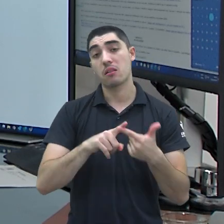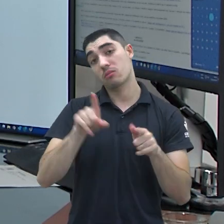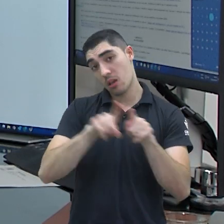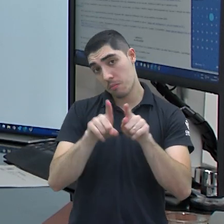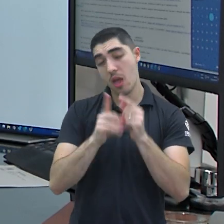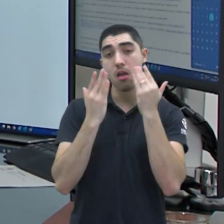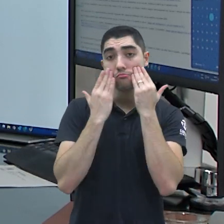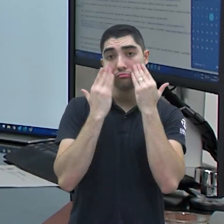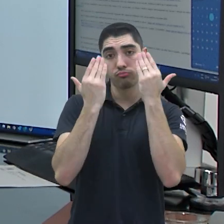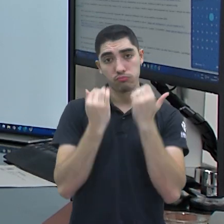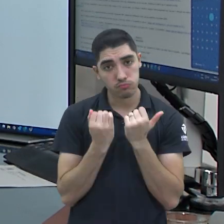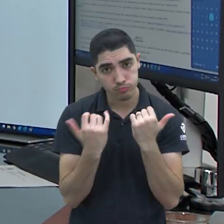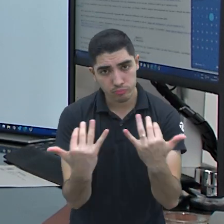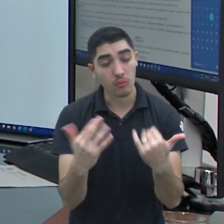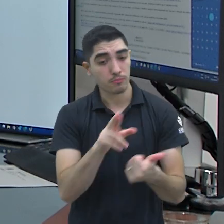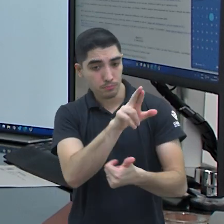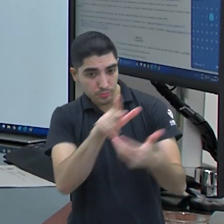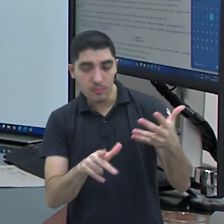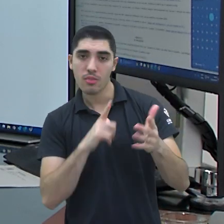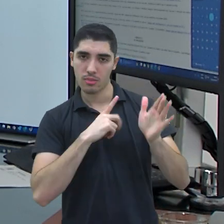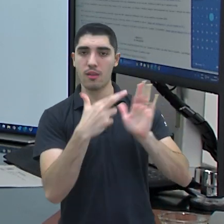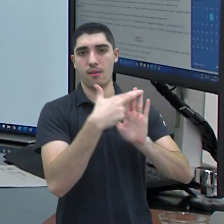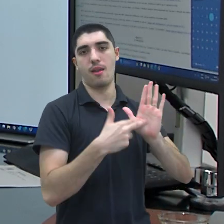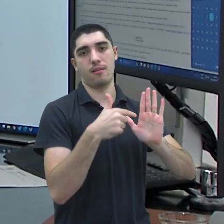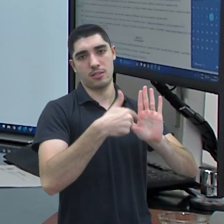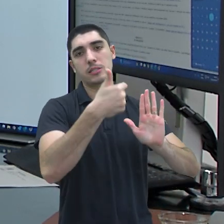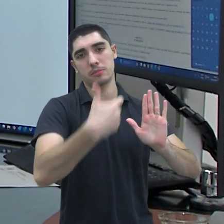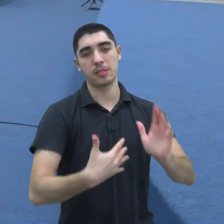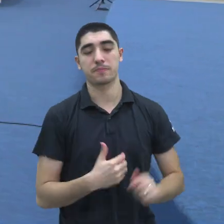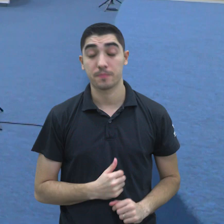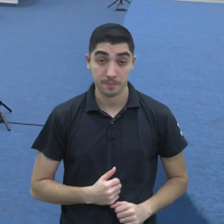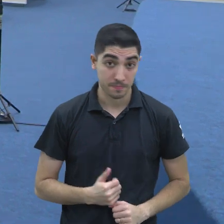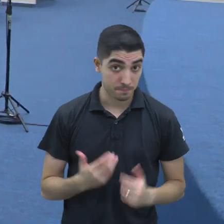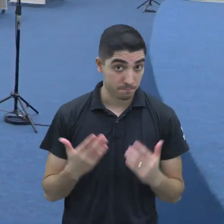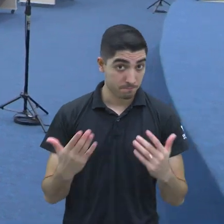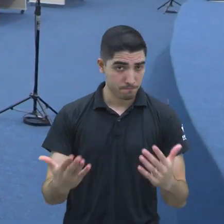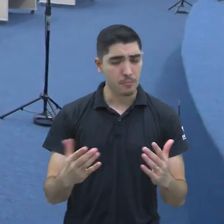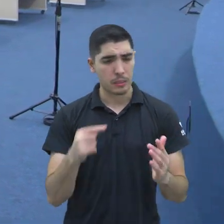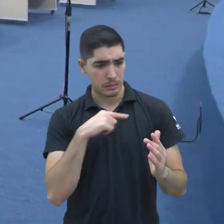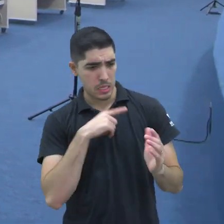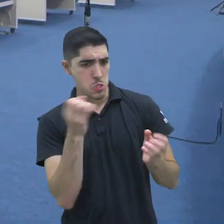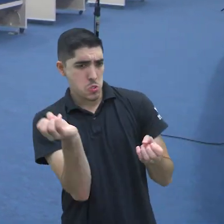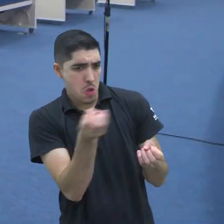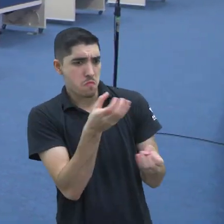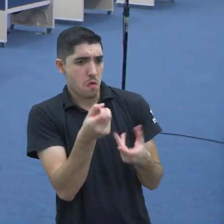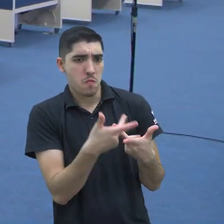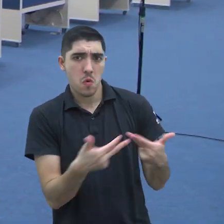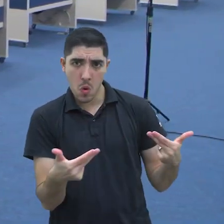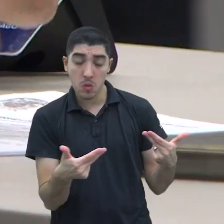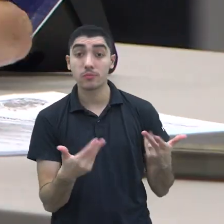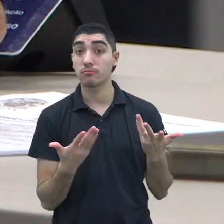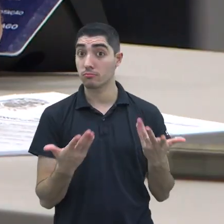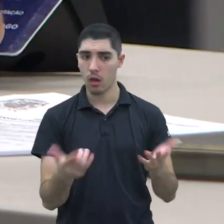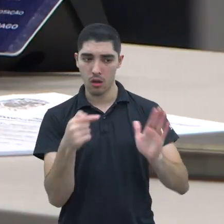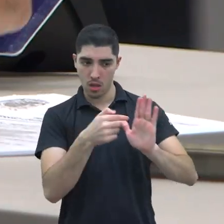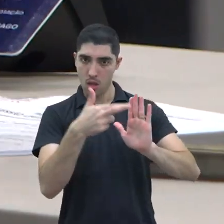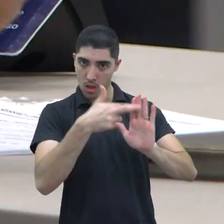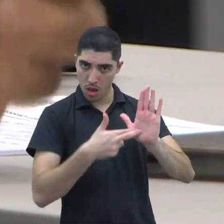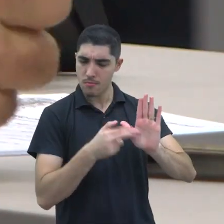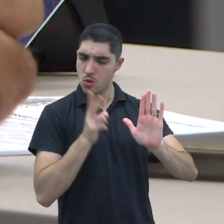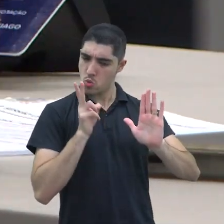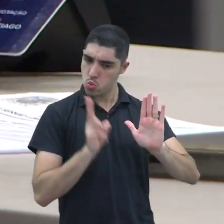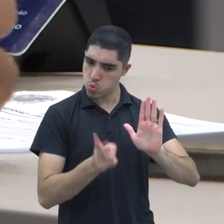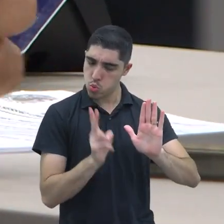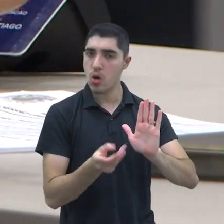proporem audiências públicas. Tudo isso está disciplinado no regimento interno da Câmara. E mesmo com atualizações ou novidades, o regimento